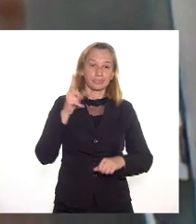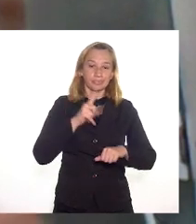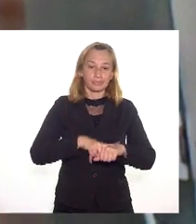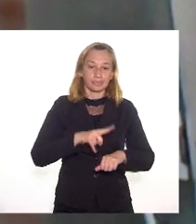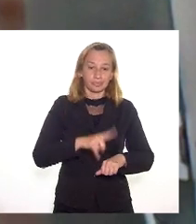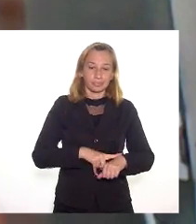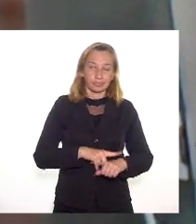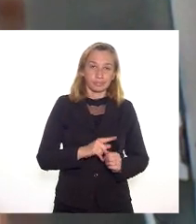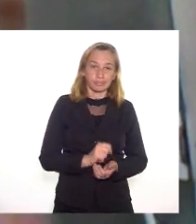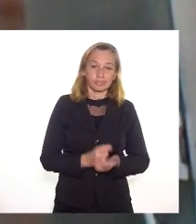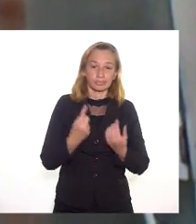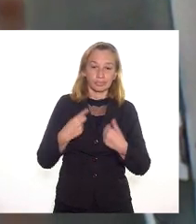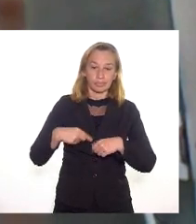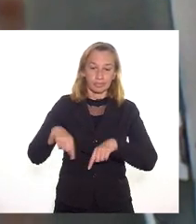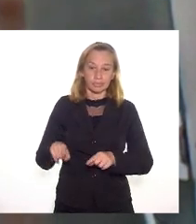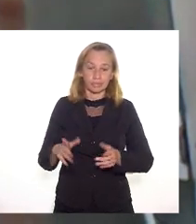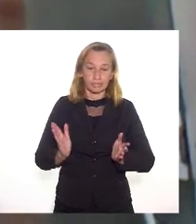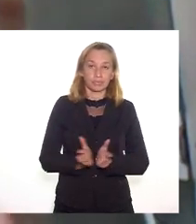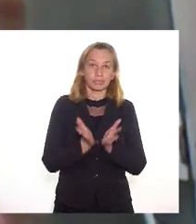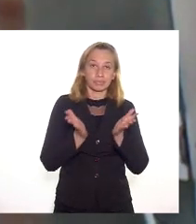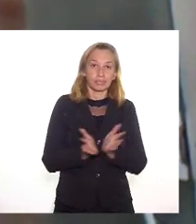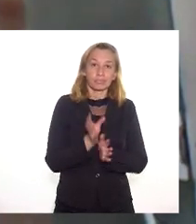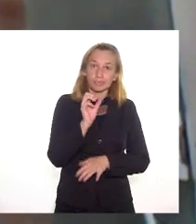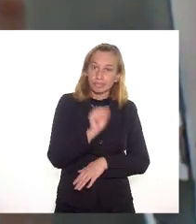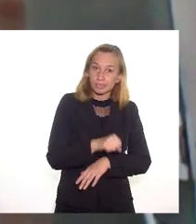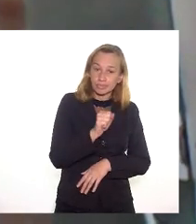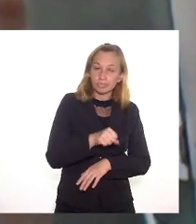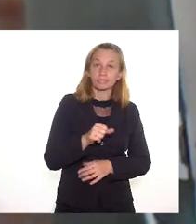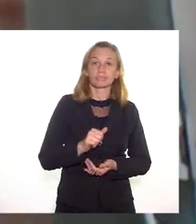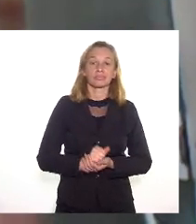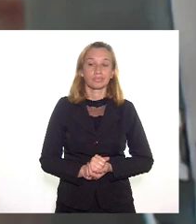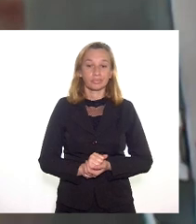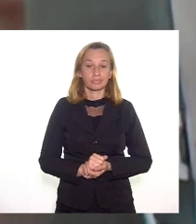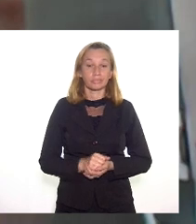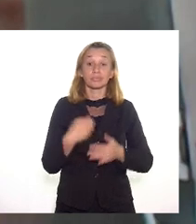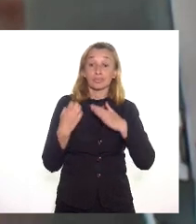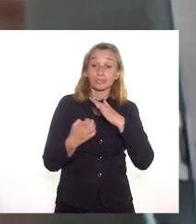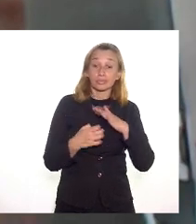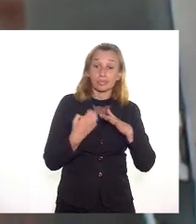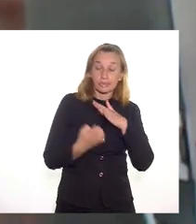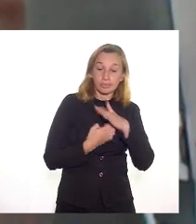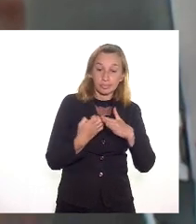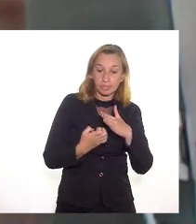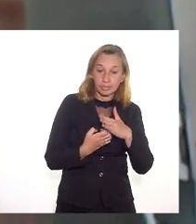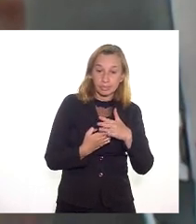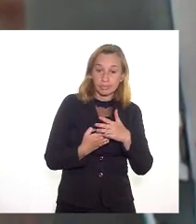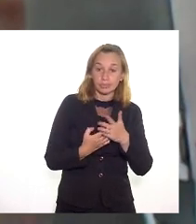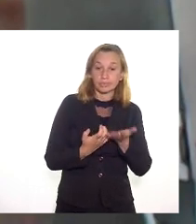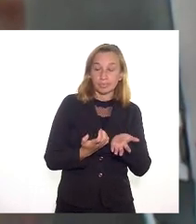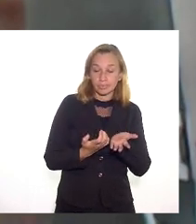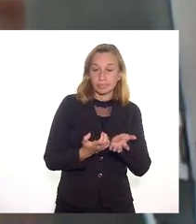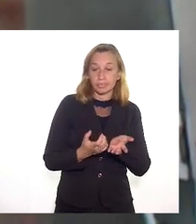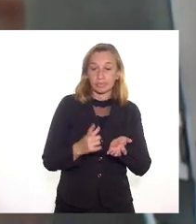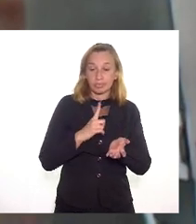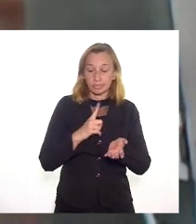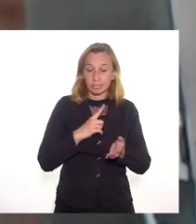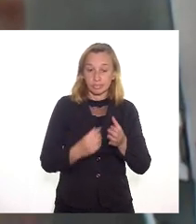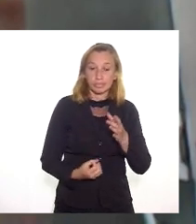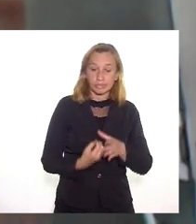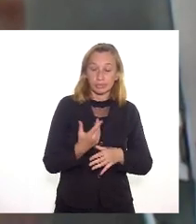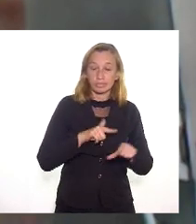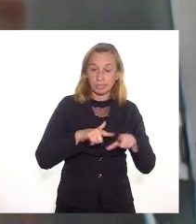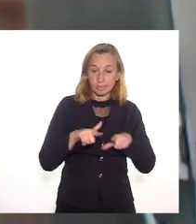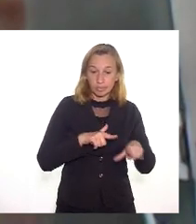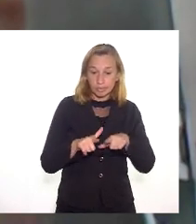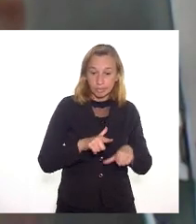é a do combate à pobreza, sim. Porque nós temos que combater a pobreza com emprego para gerar renda para as famílias. Nós temos que dar